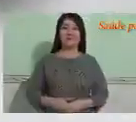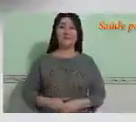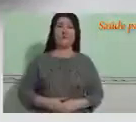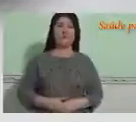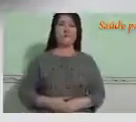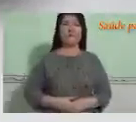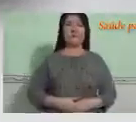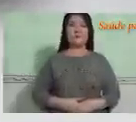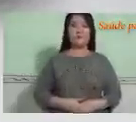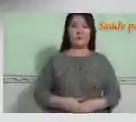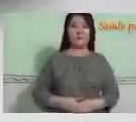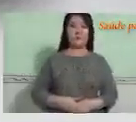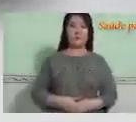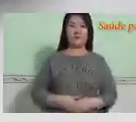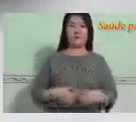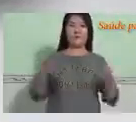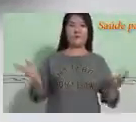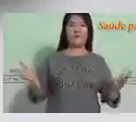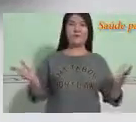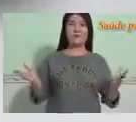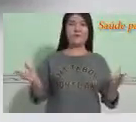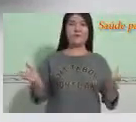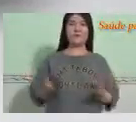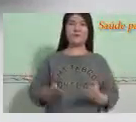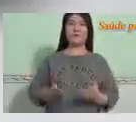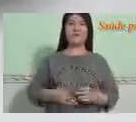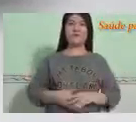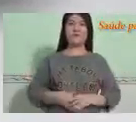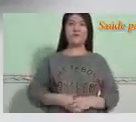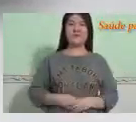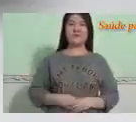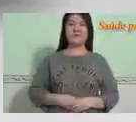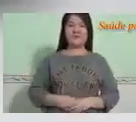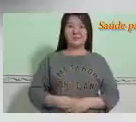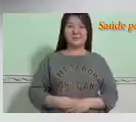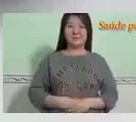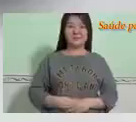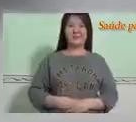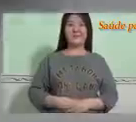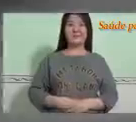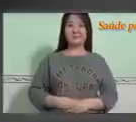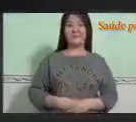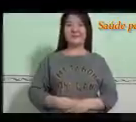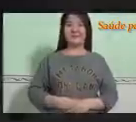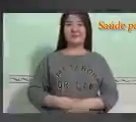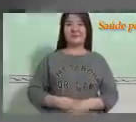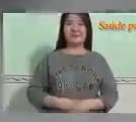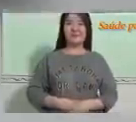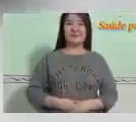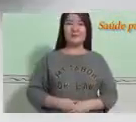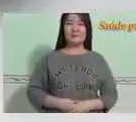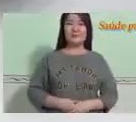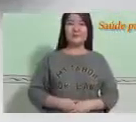Um esfoliante é uma das formas mais simples e eficazes de remover e evitar o surgimento de novos cravos, pois é capaz